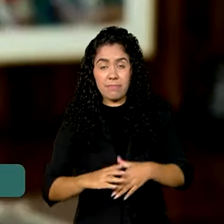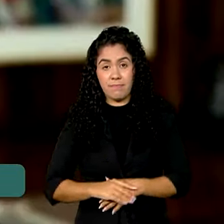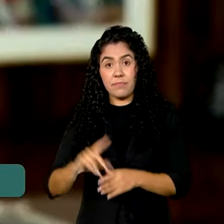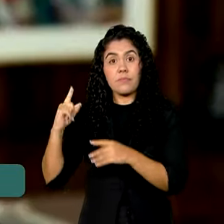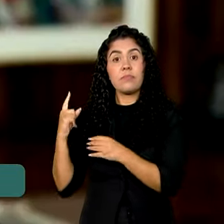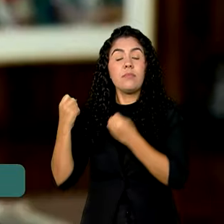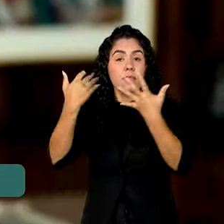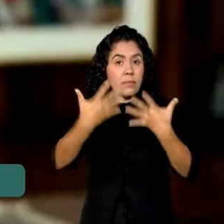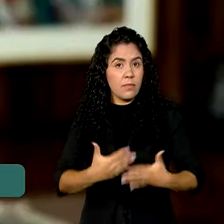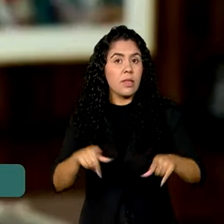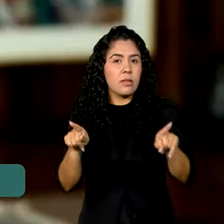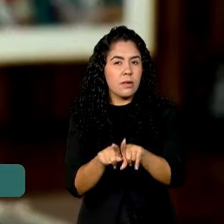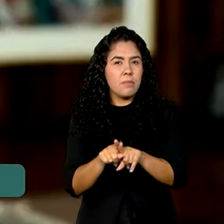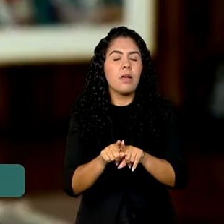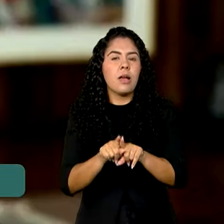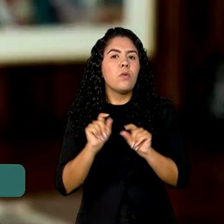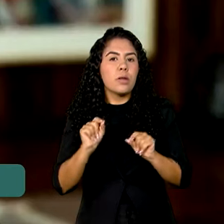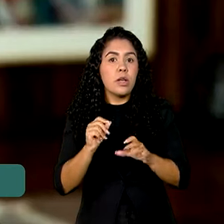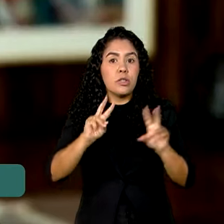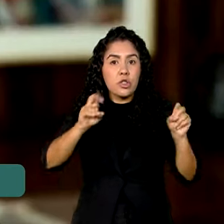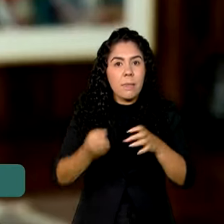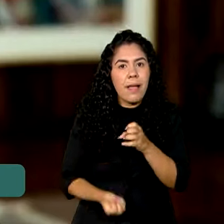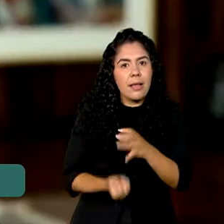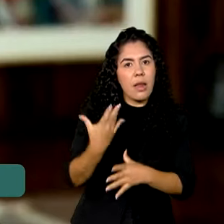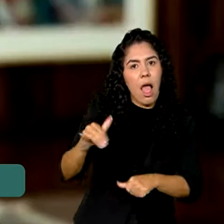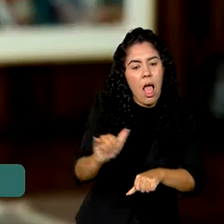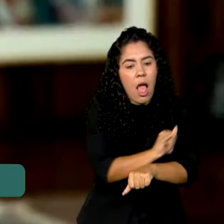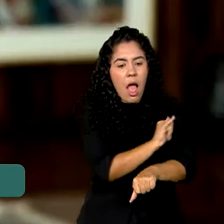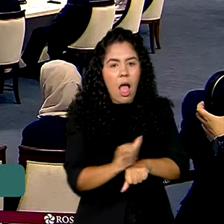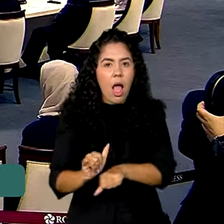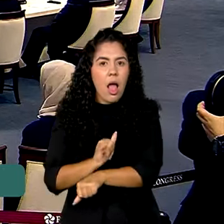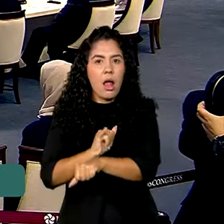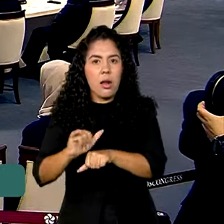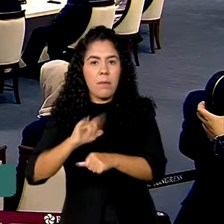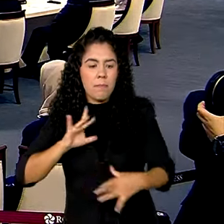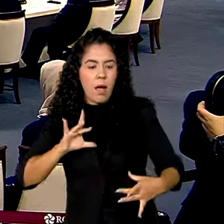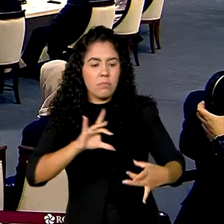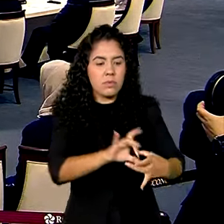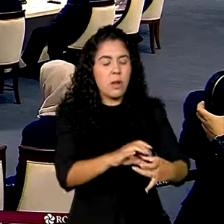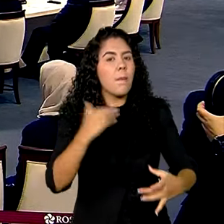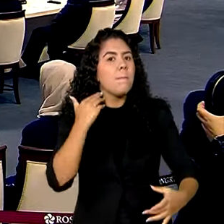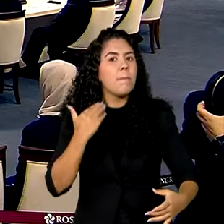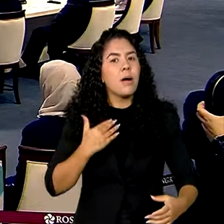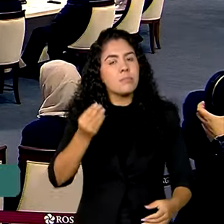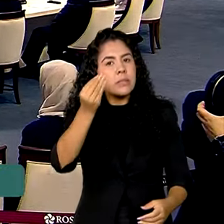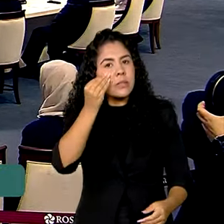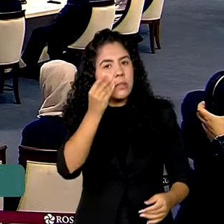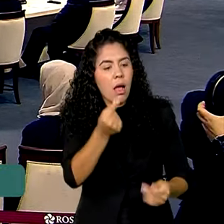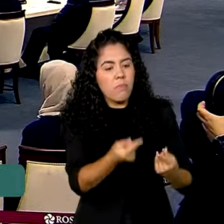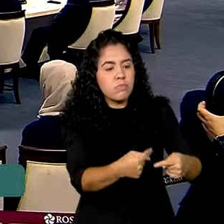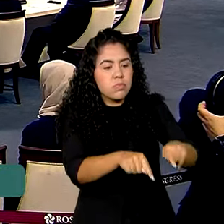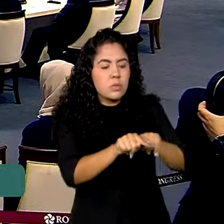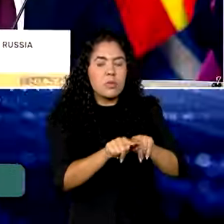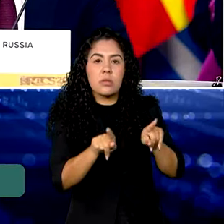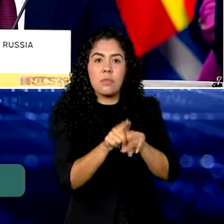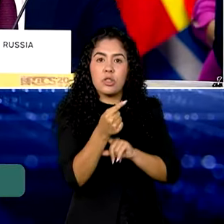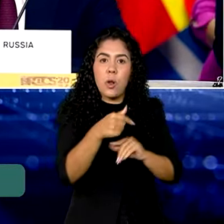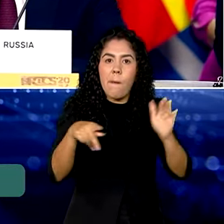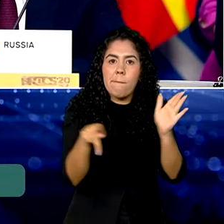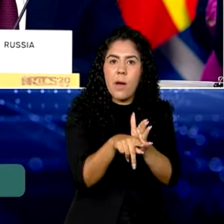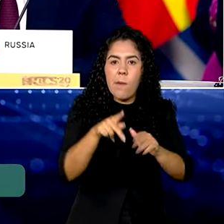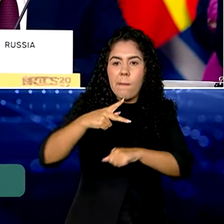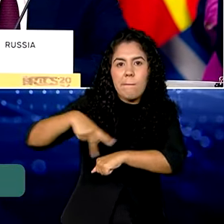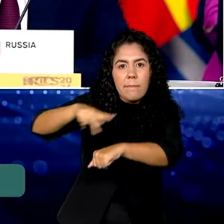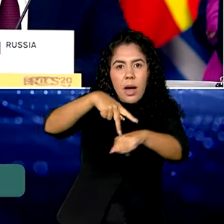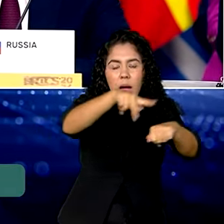sobre a criação de um mecanismo de cooperação interbancária para estabelecer linhas de crédito em moedas locais que